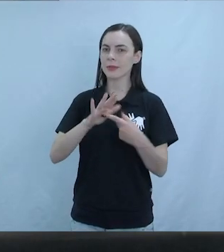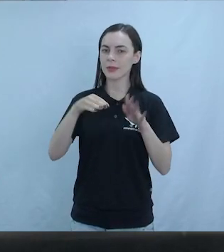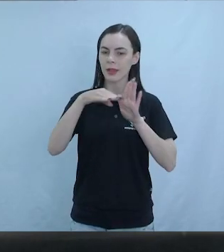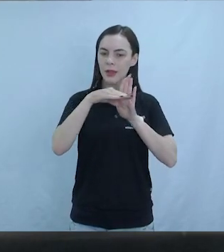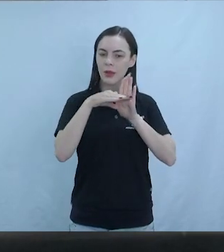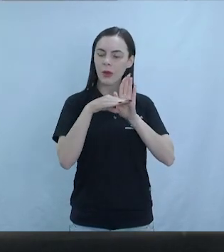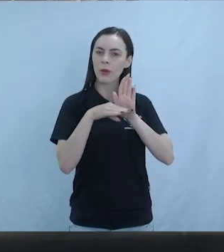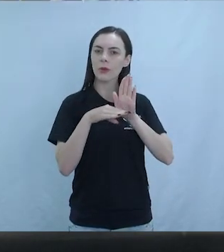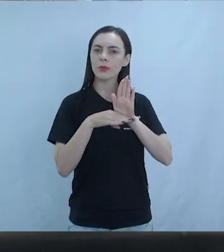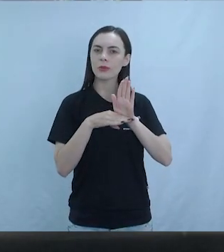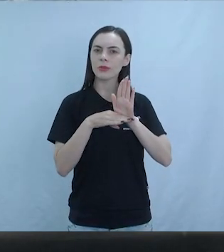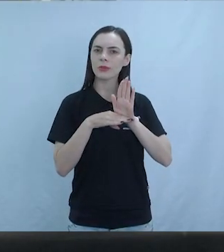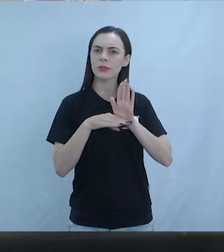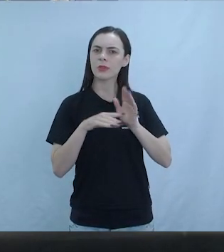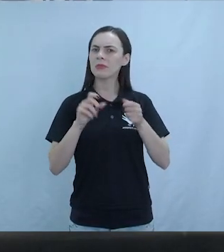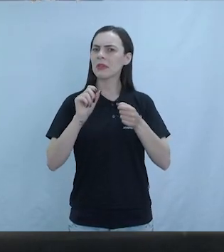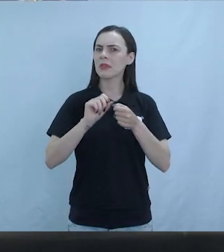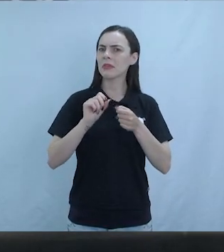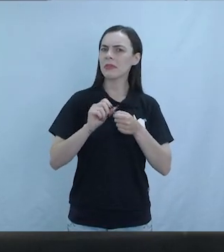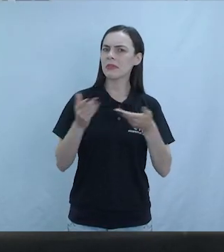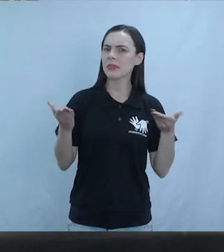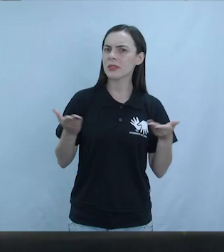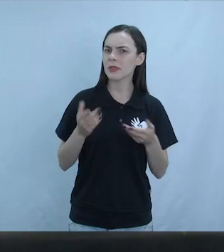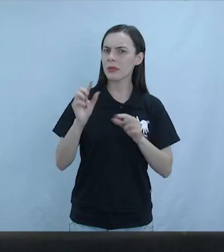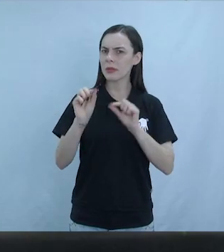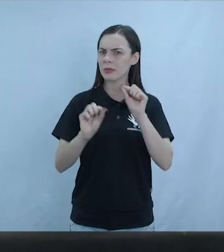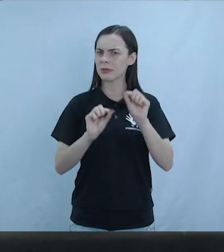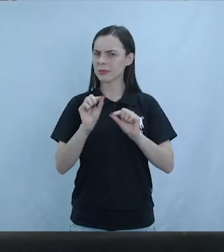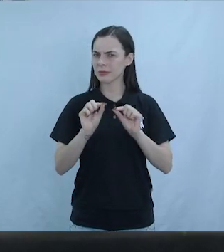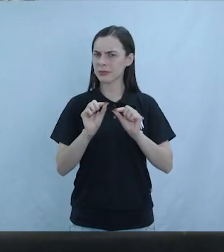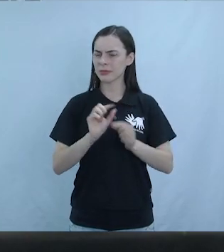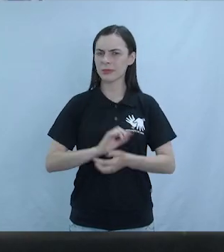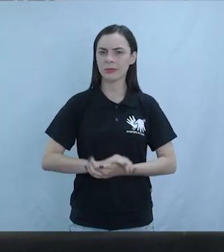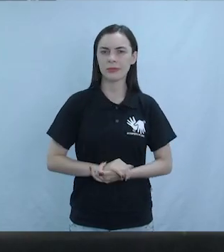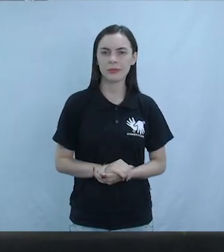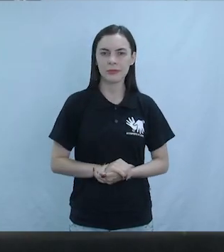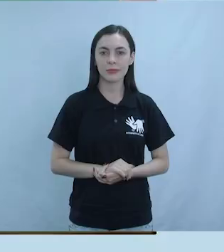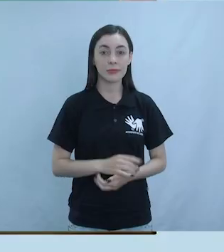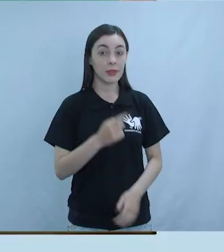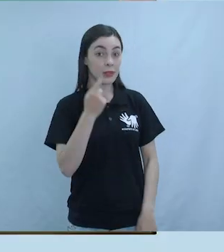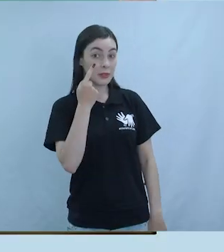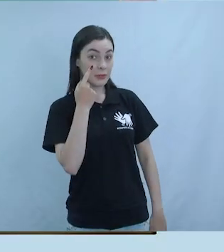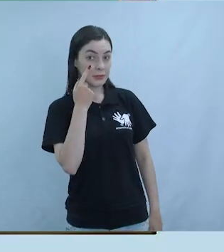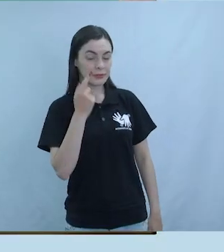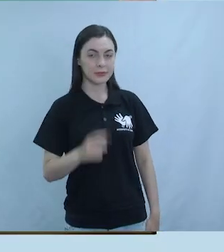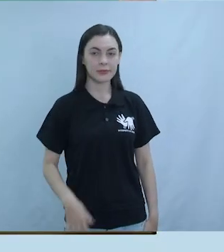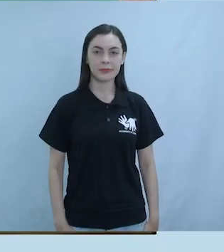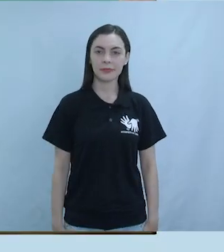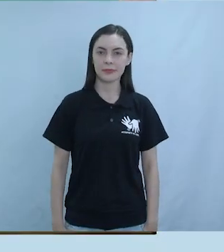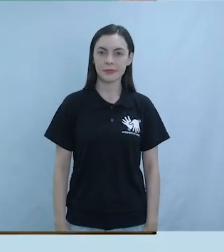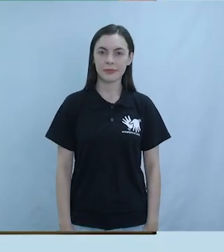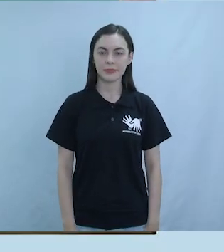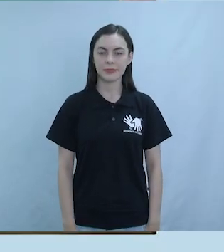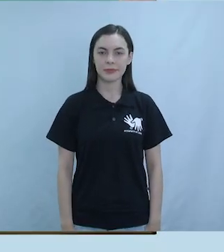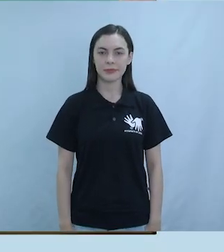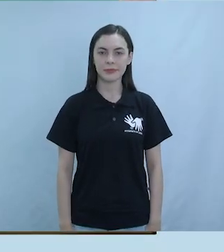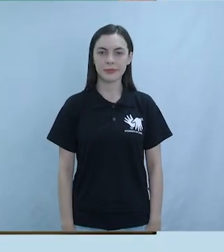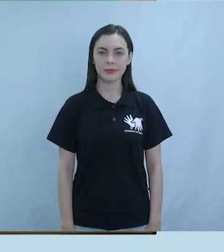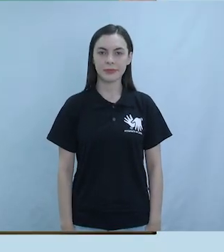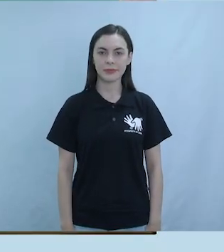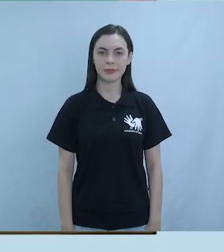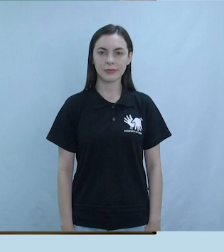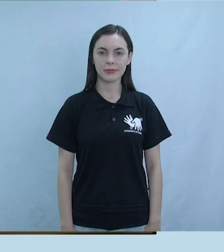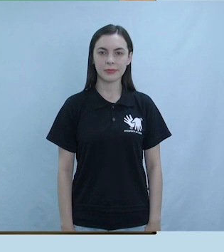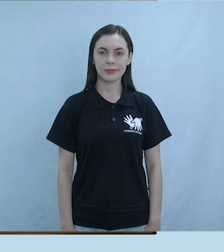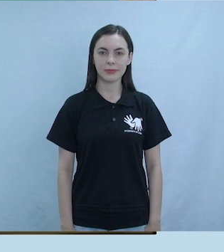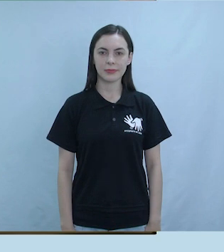a nossa rotina. O que que nós vamos fazer hoje na nossa aula, professora Lu? Então vamos ver. Nossa rotina de hoje